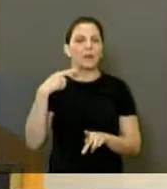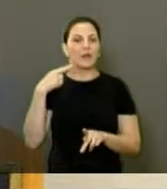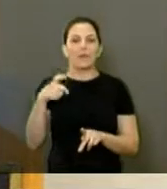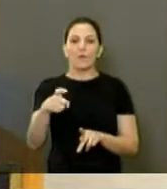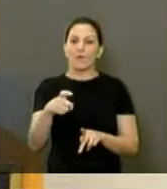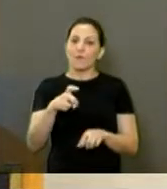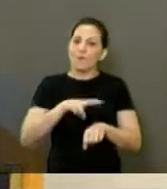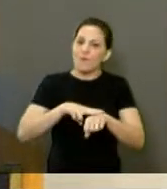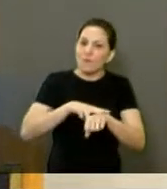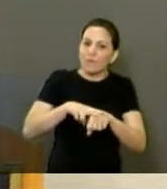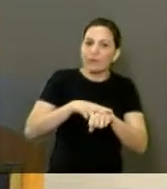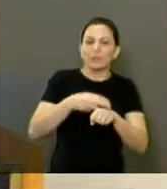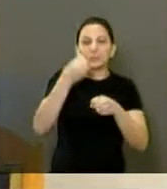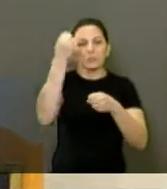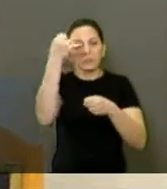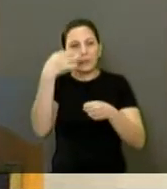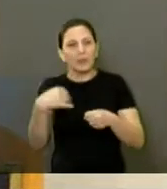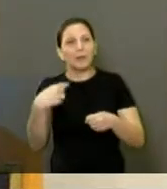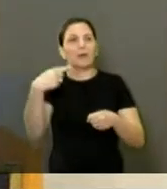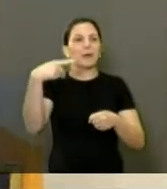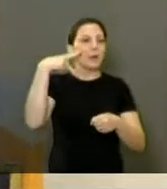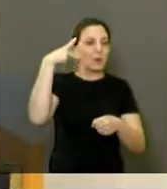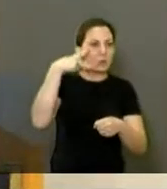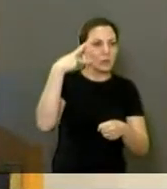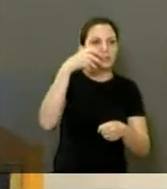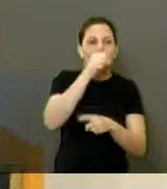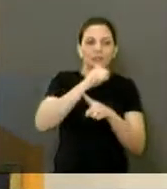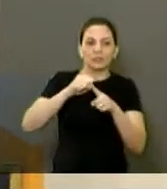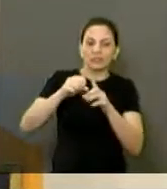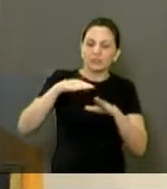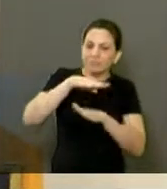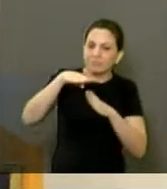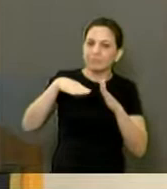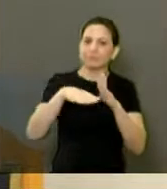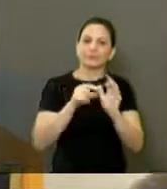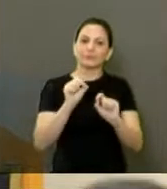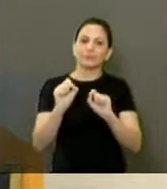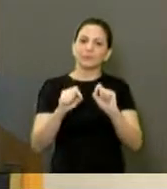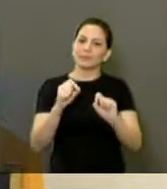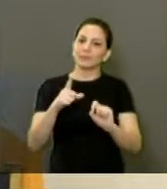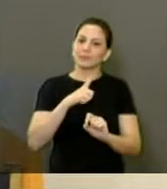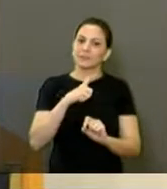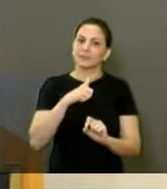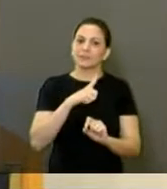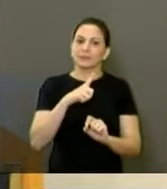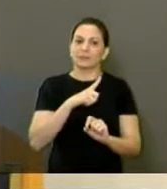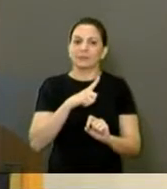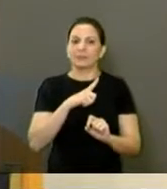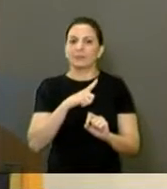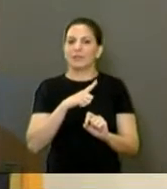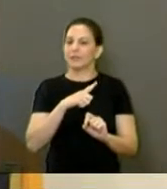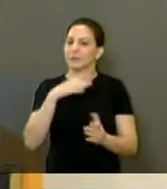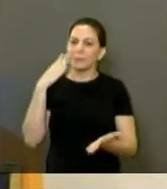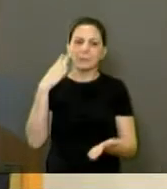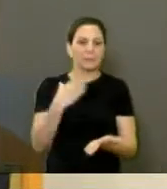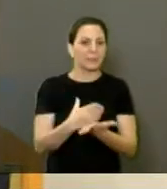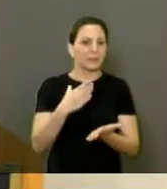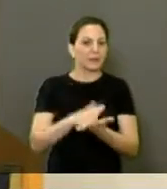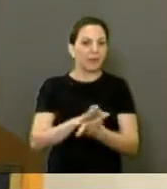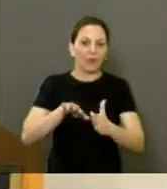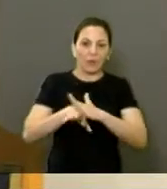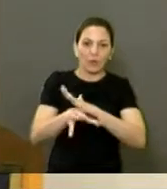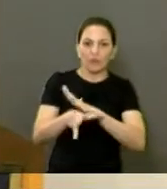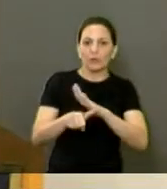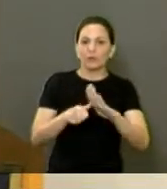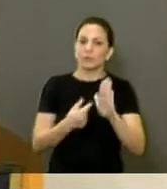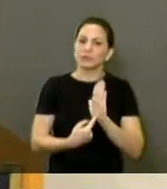para os políticos, para dizer para a sociedade em geral, que tem um grande basta à corrupção que está